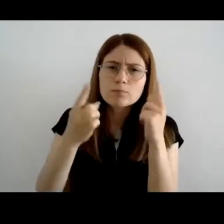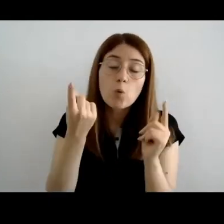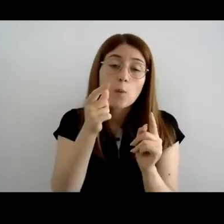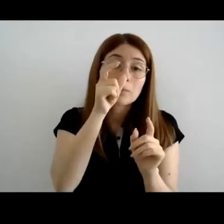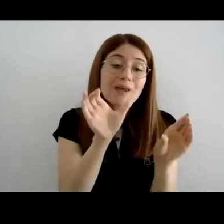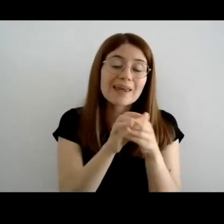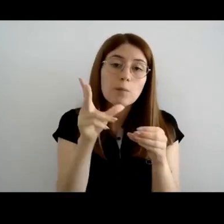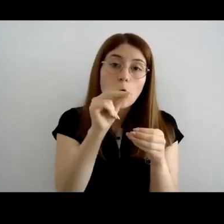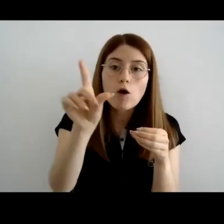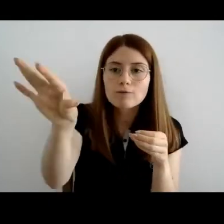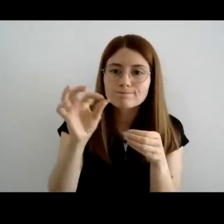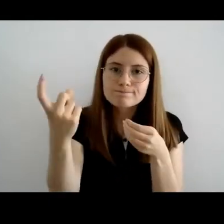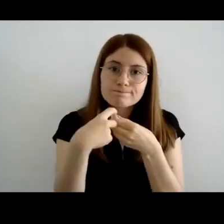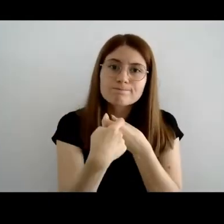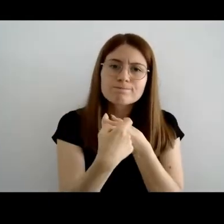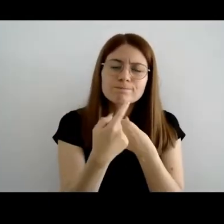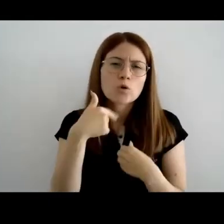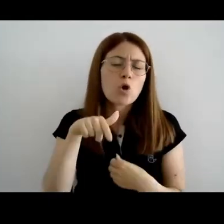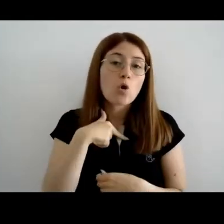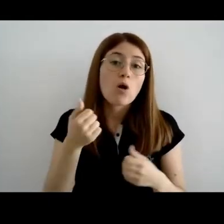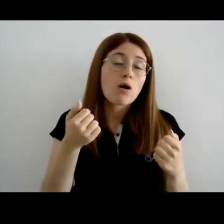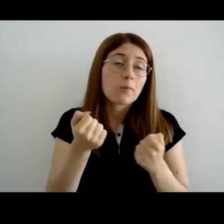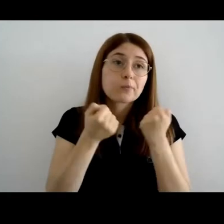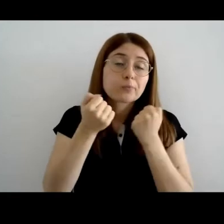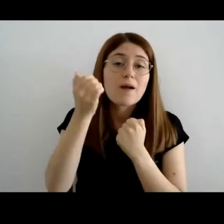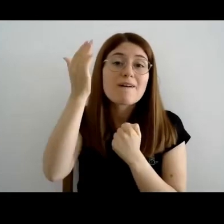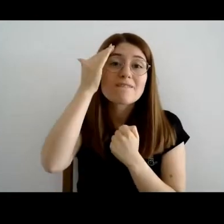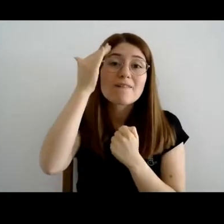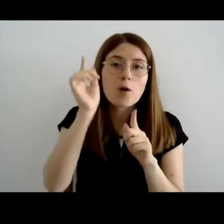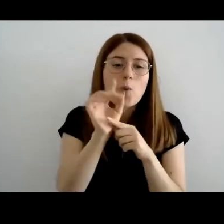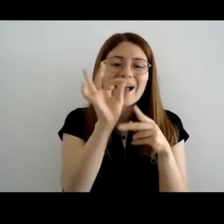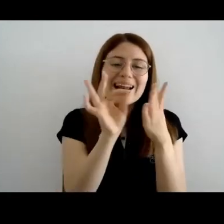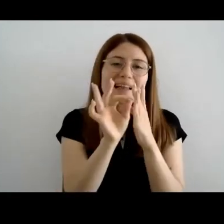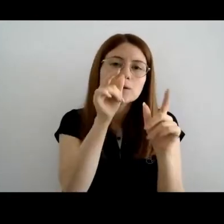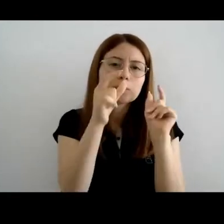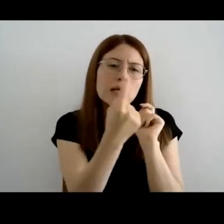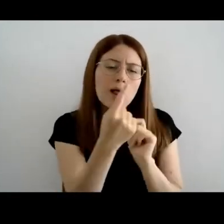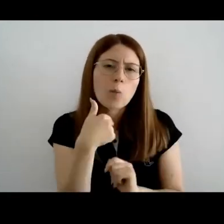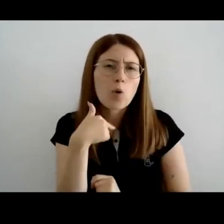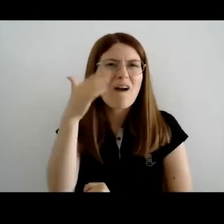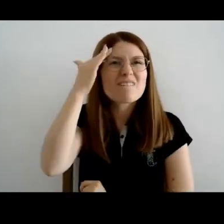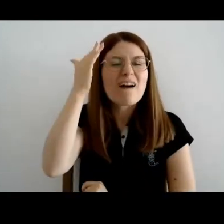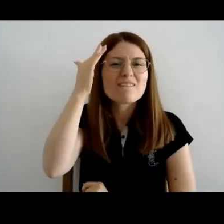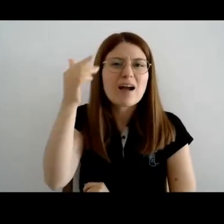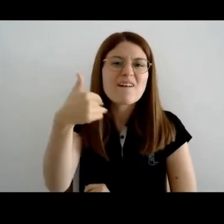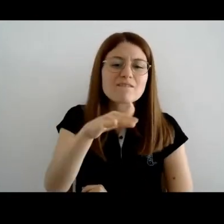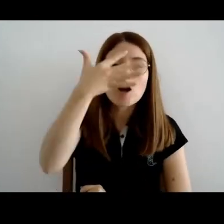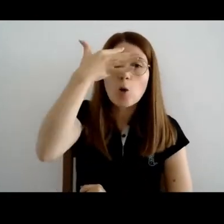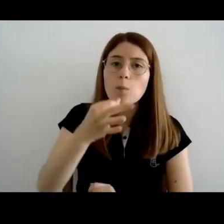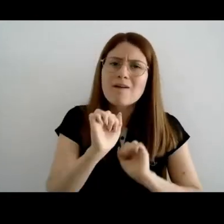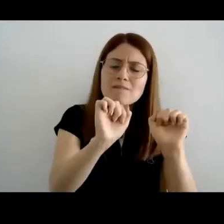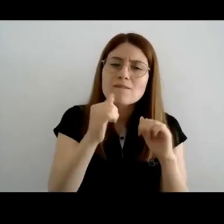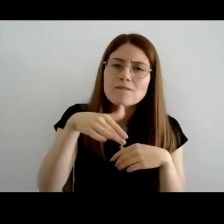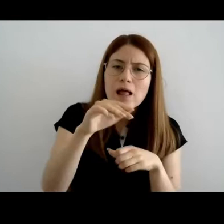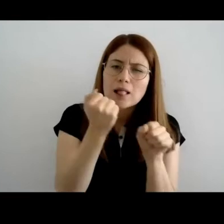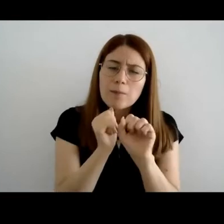equipas, não conseguimos prever pelas características das pessoas se elas vão, em termos comportamentais e